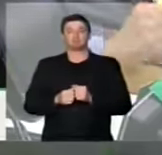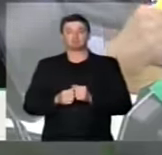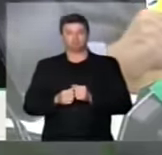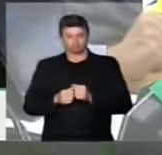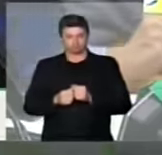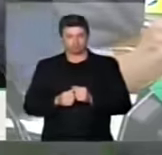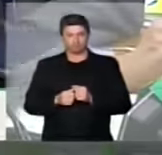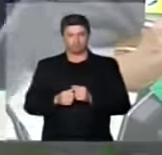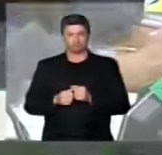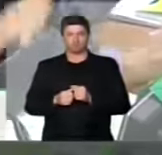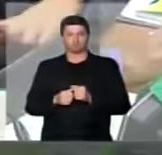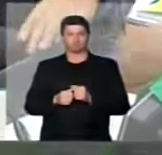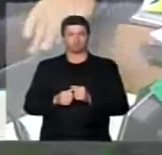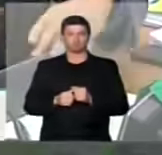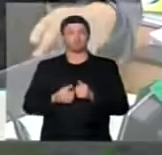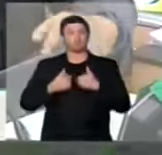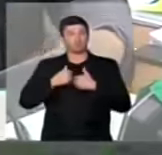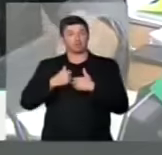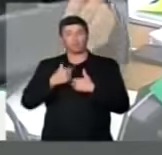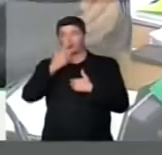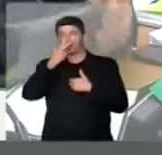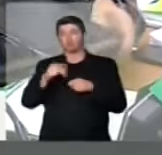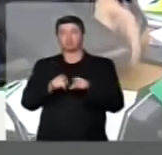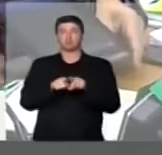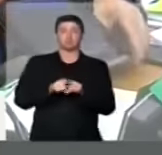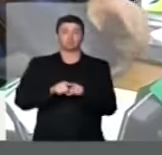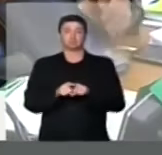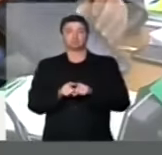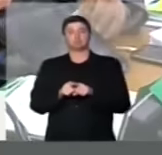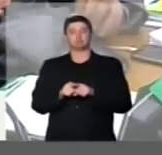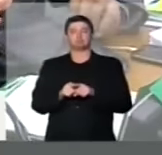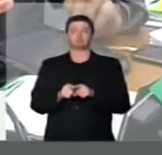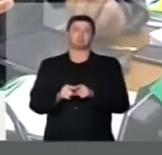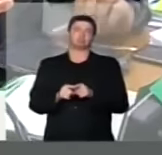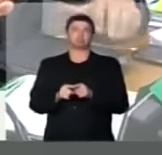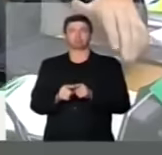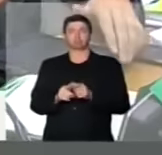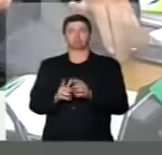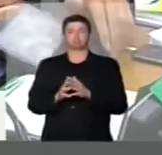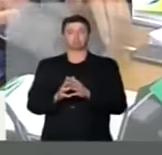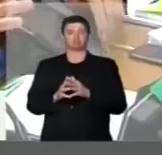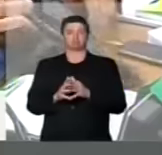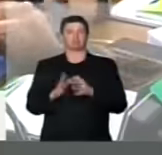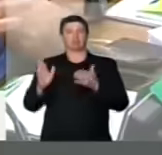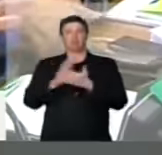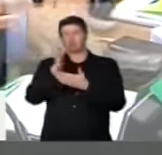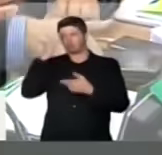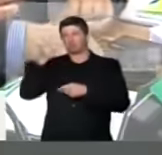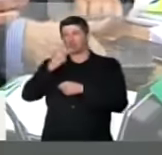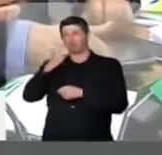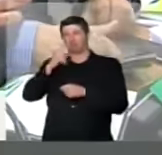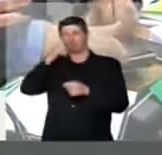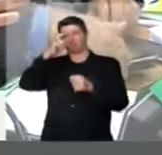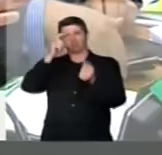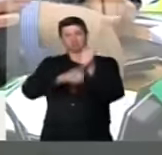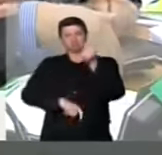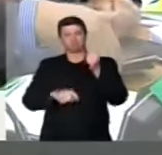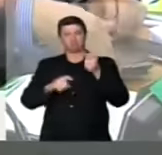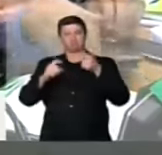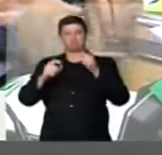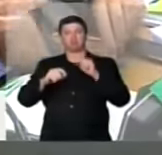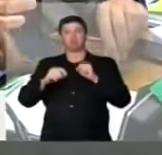tomar. Acho até que pronunciamentos anteriores, agressivos, revelam